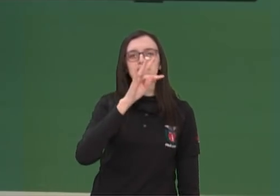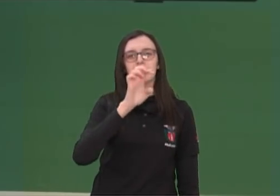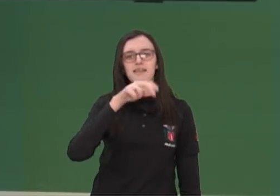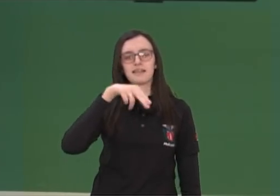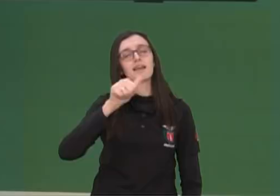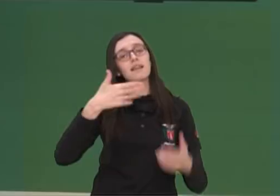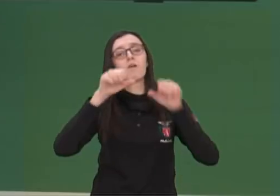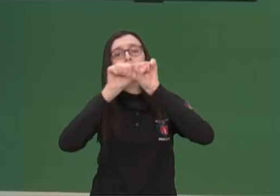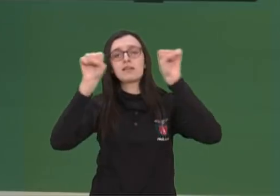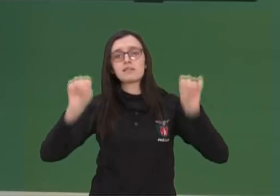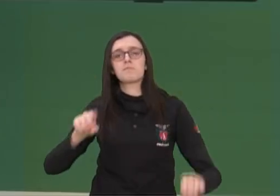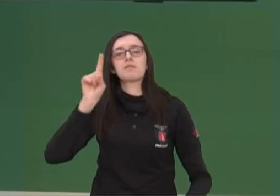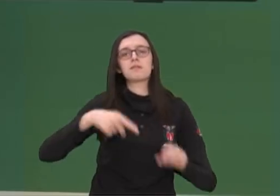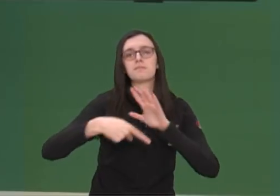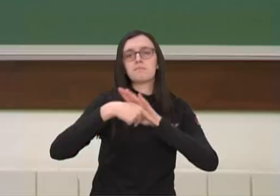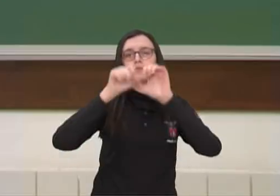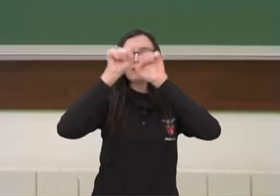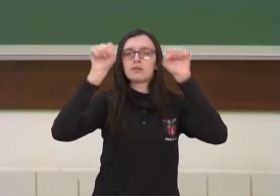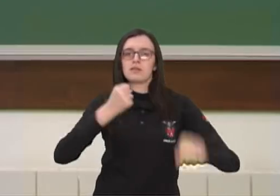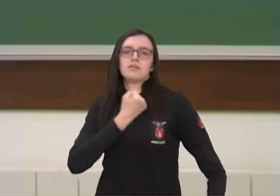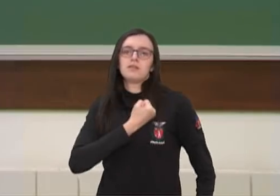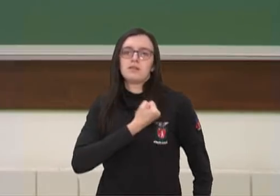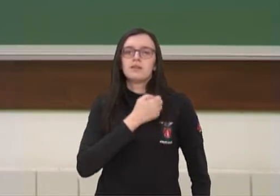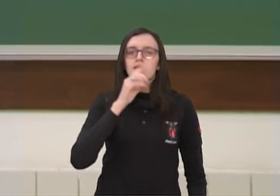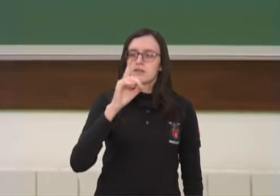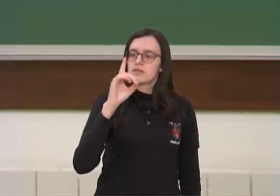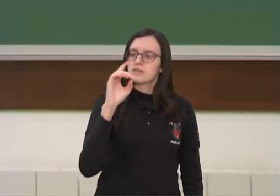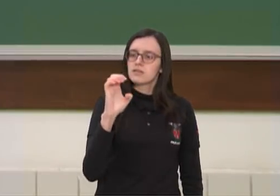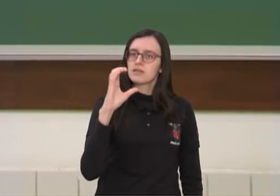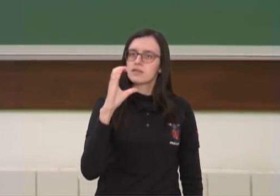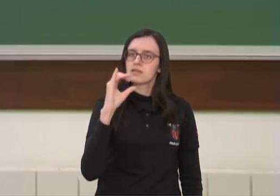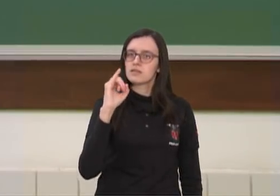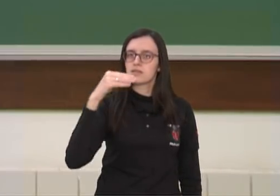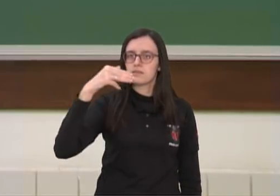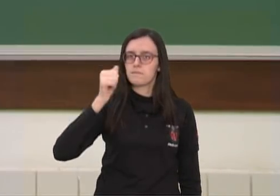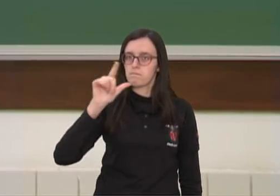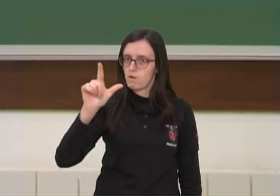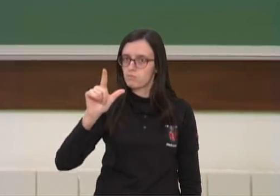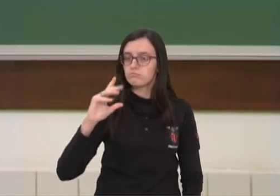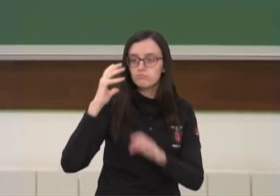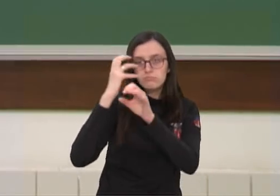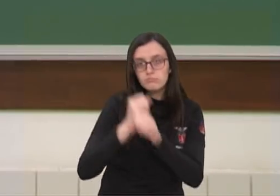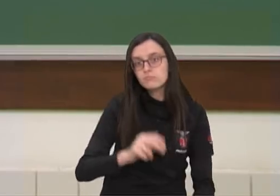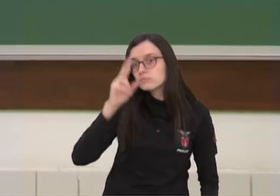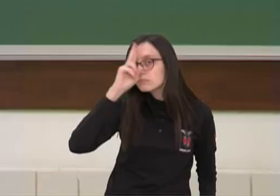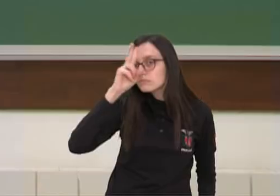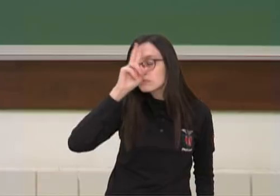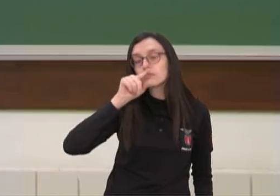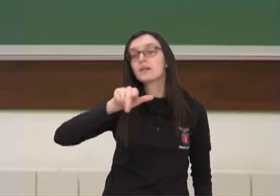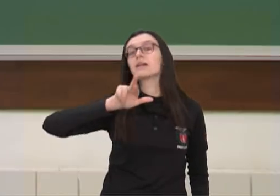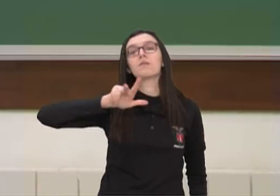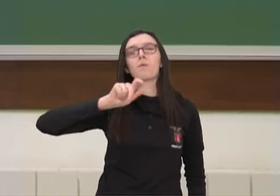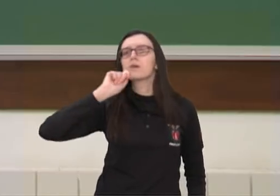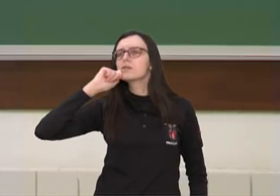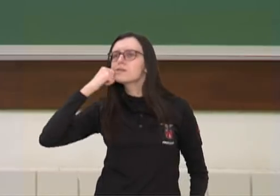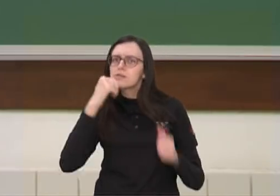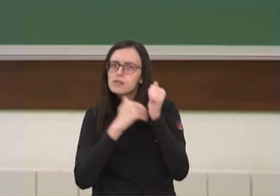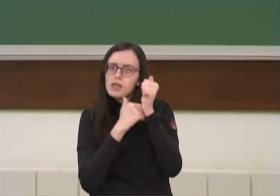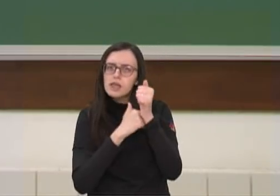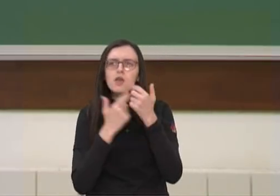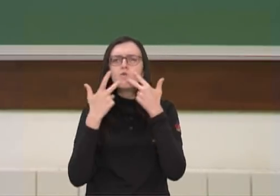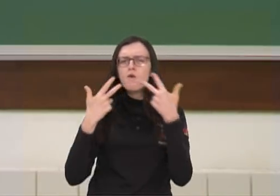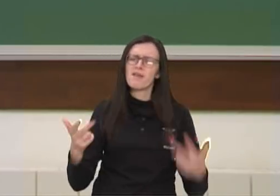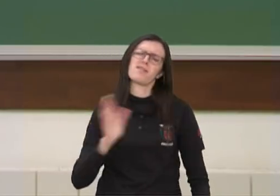de numeração é chamado sistema de numeração decimal. Então, relembrando isso, isso não é segredo, não é novidade